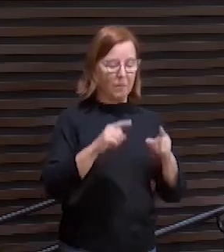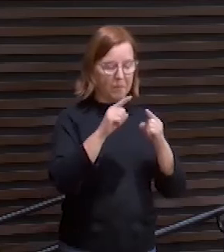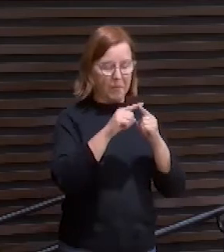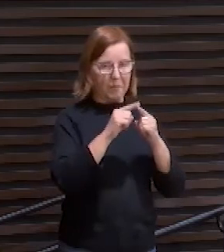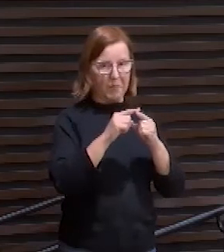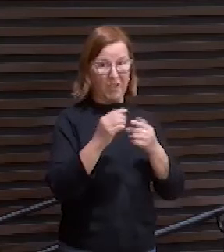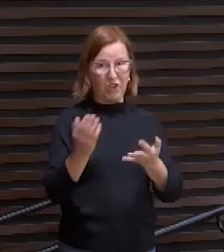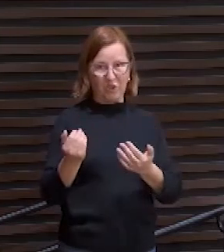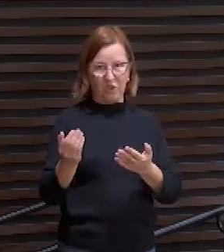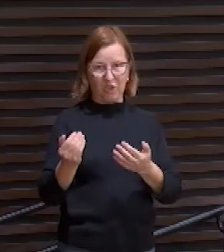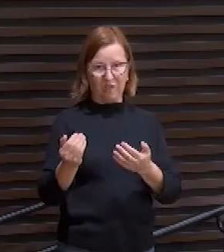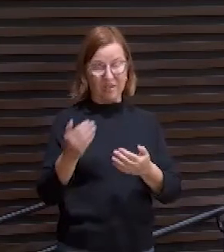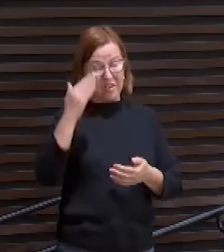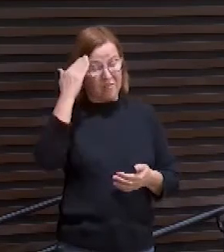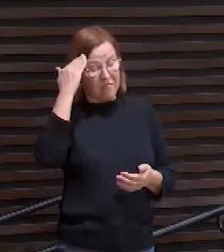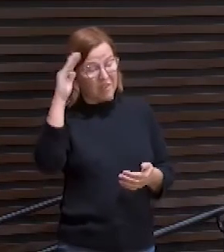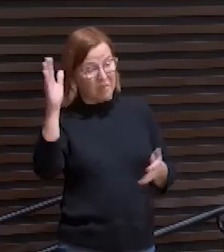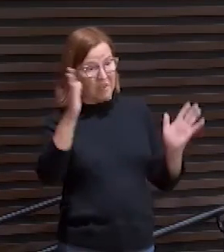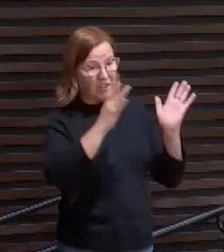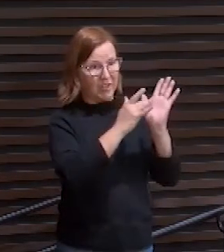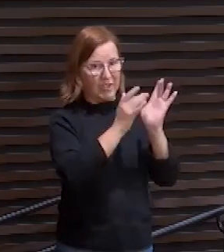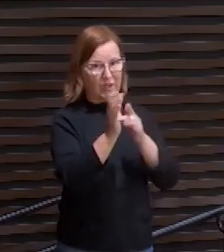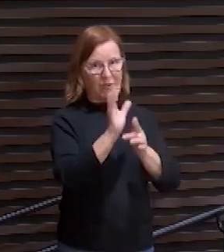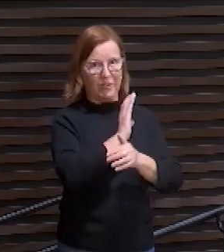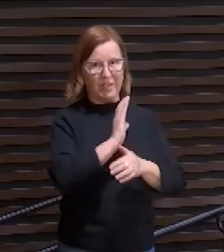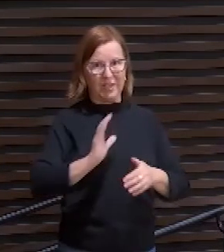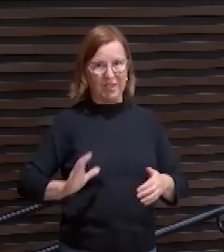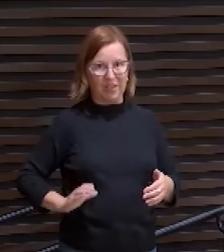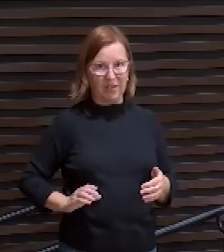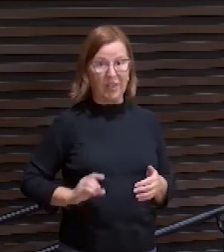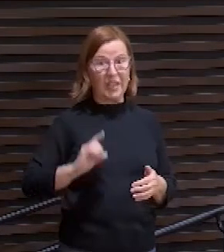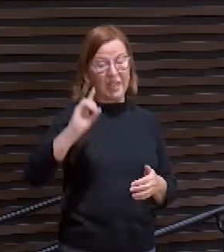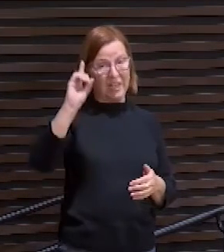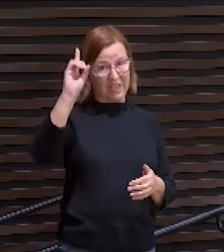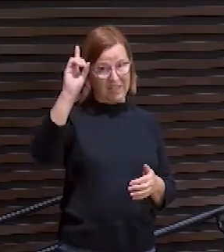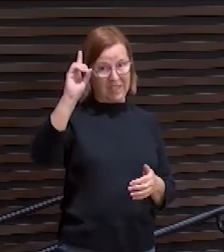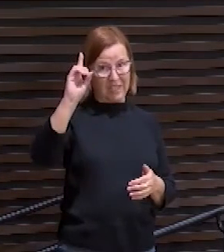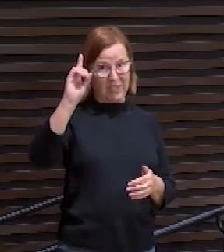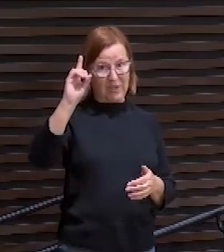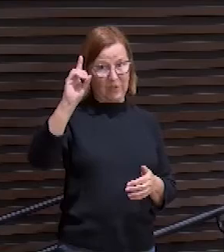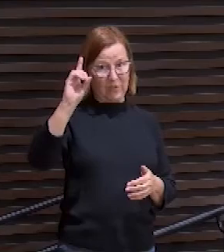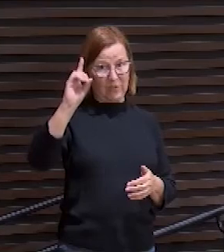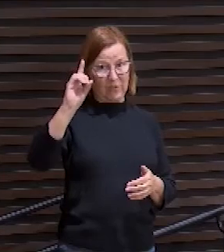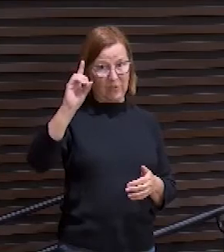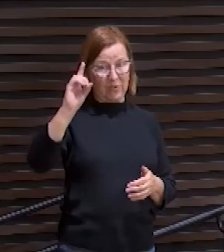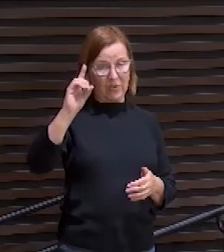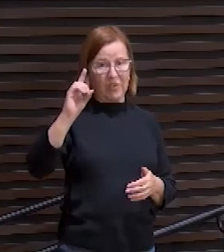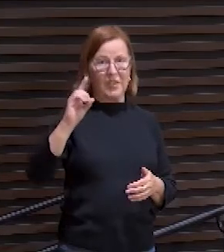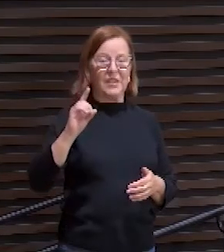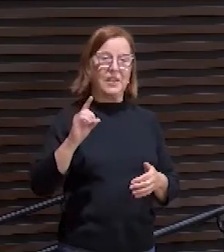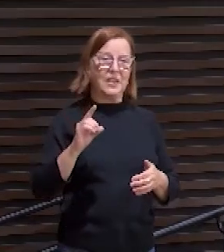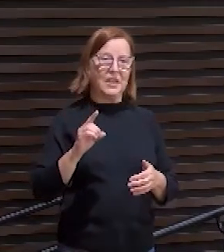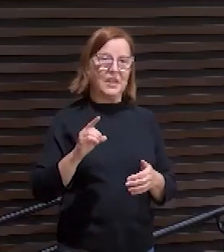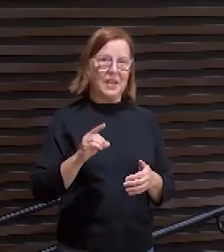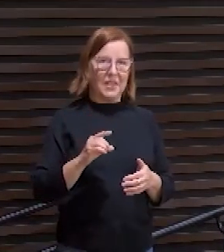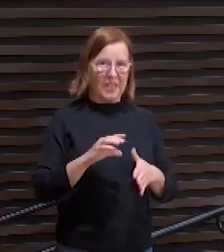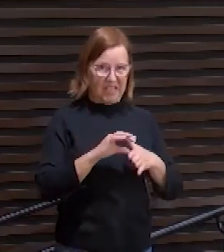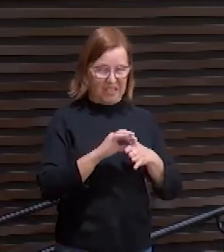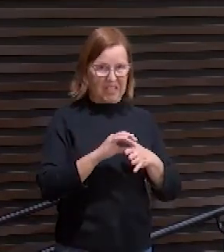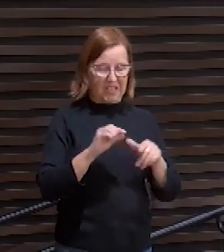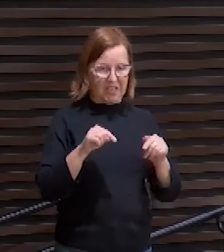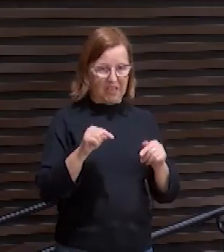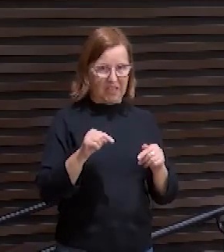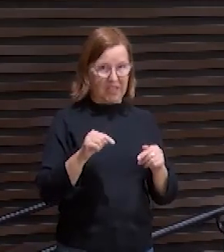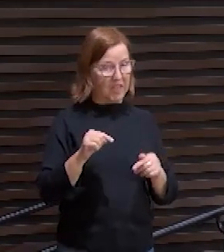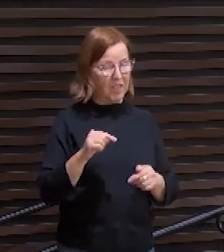jovem não sabia que Jesus Cristo era o Deus encarnado e não confiou nele como tal. Porque se ele